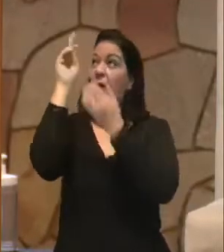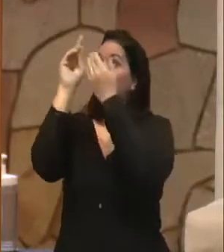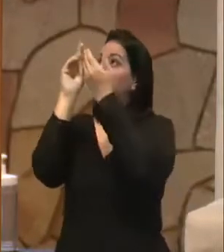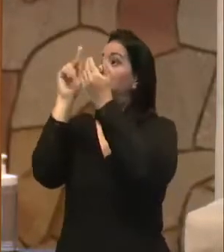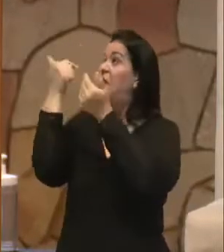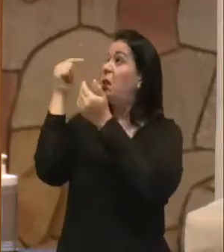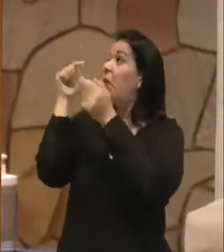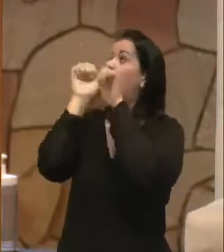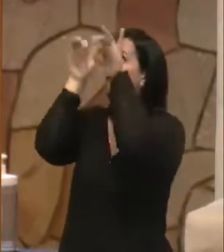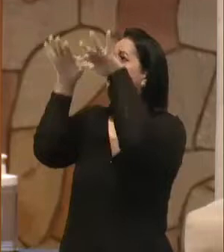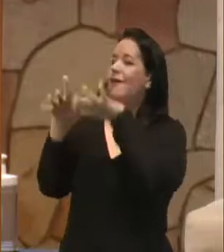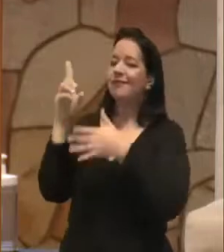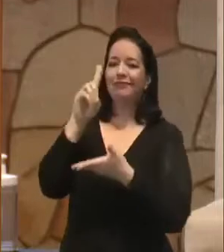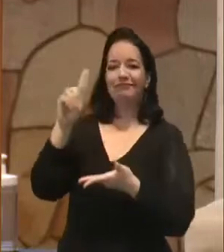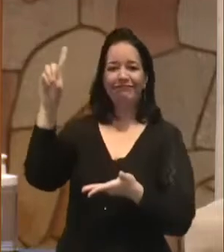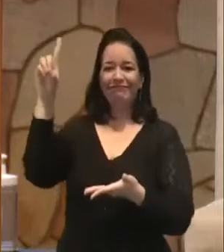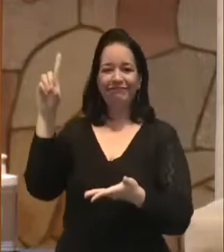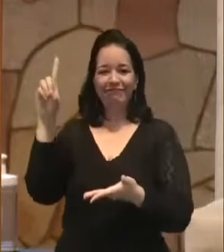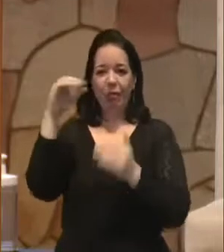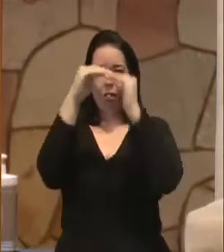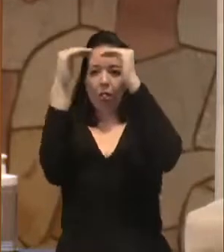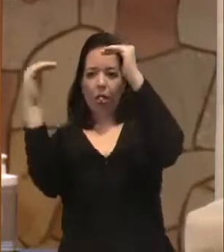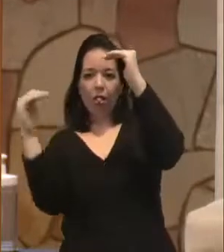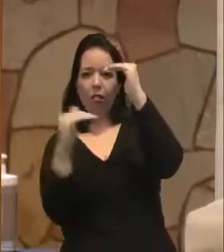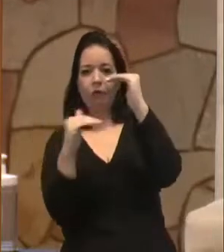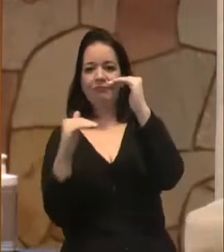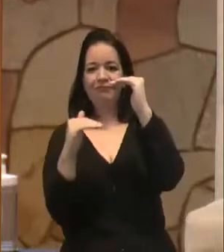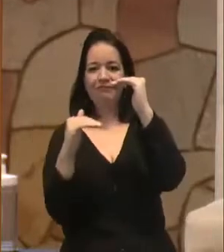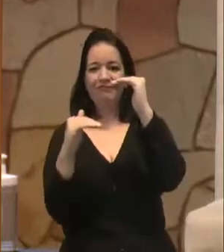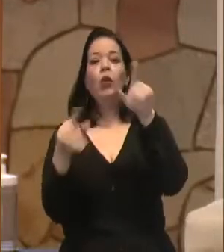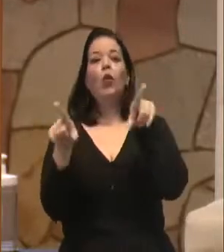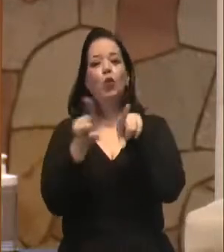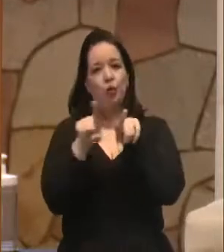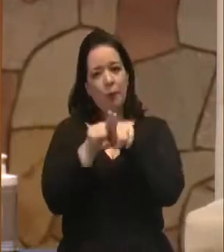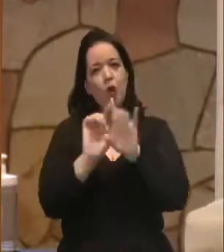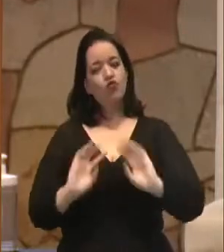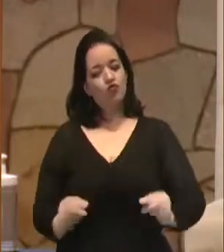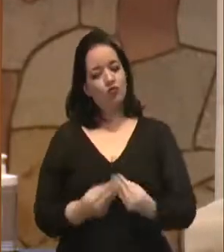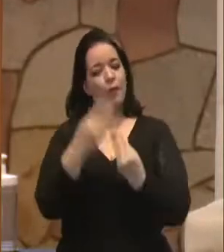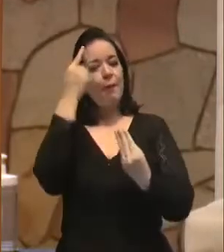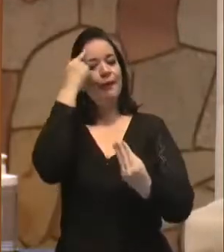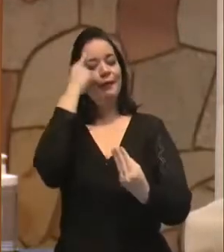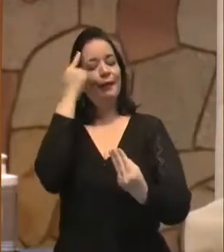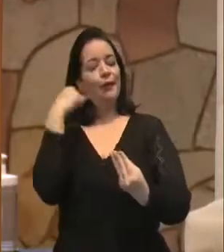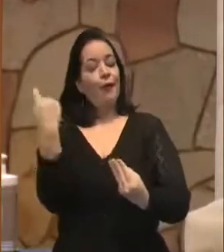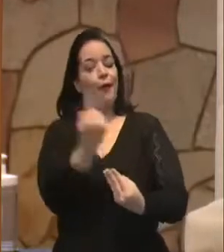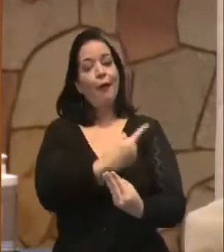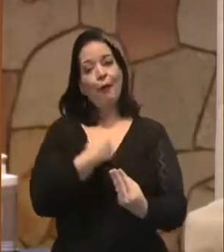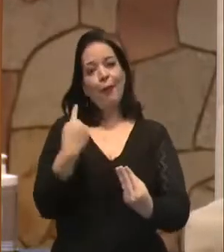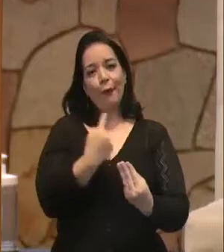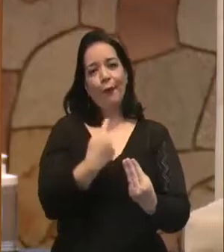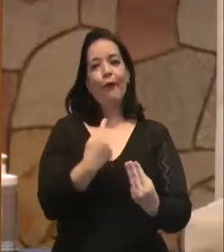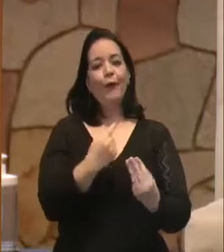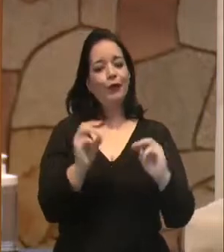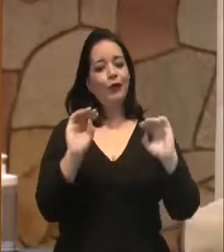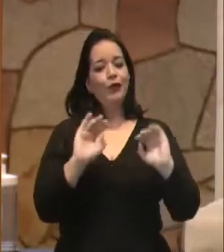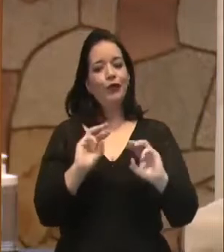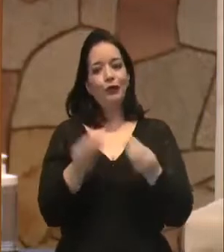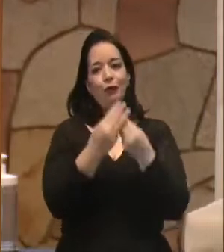somos nós judeus e o resto do mundo. Mas a igreja precisava pensar